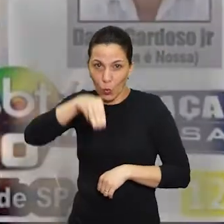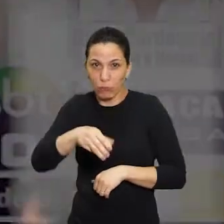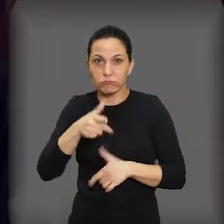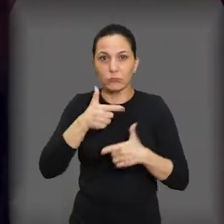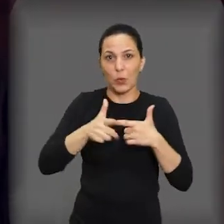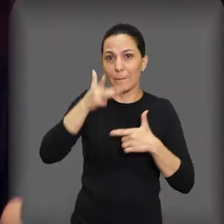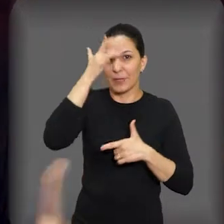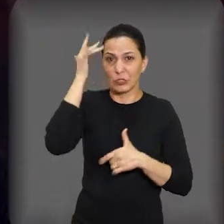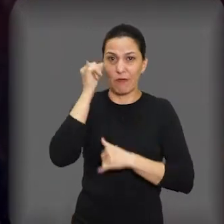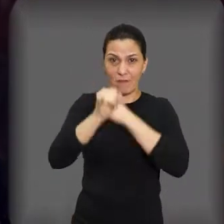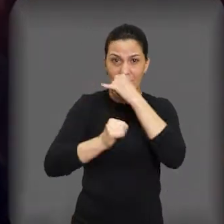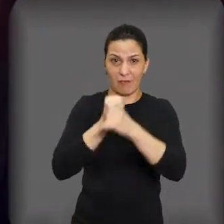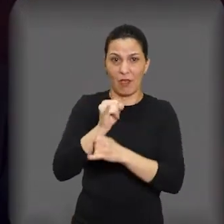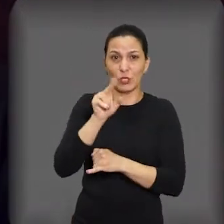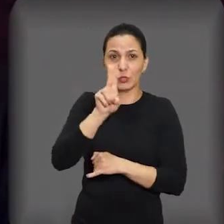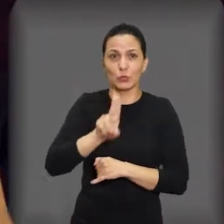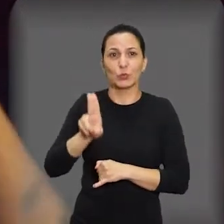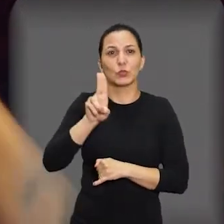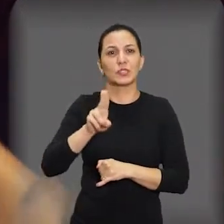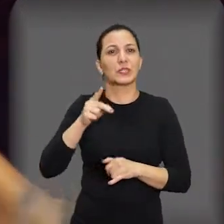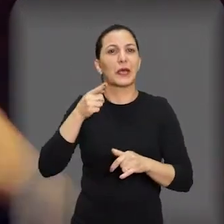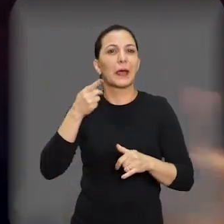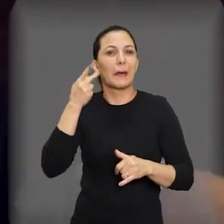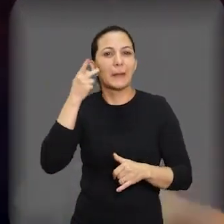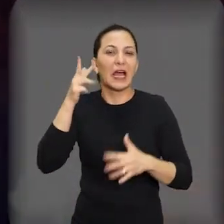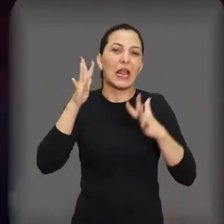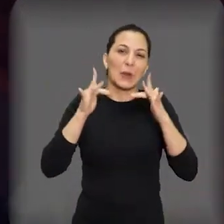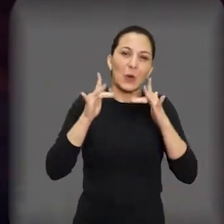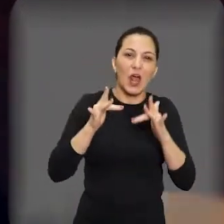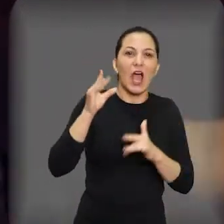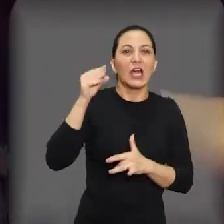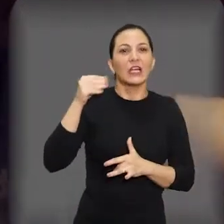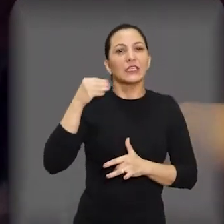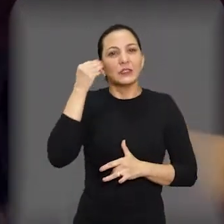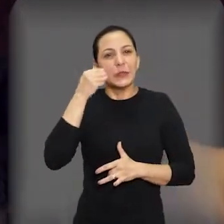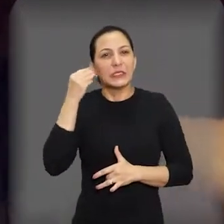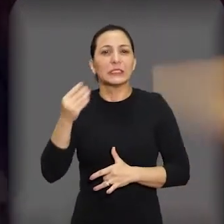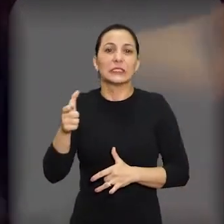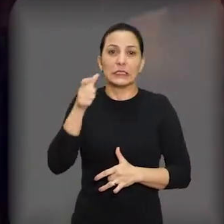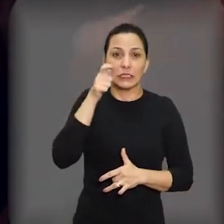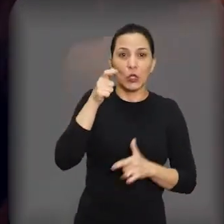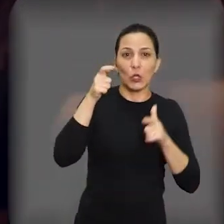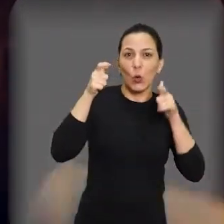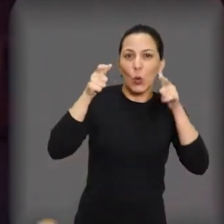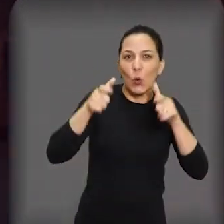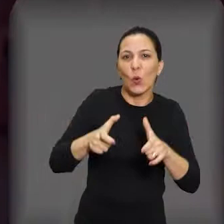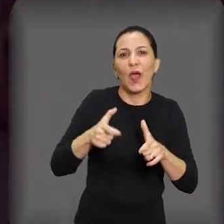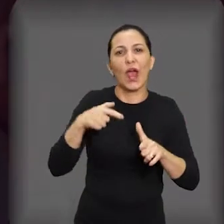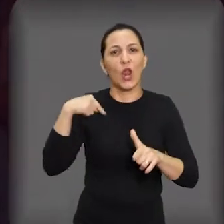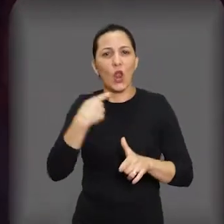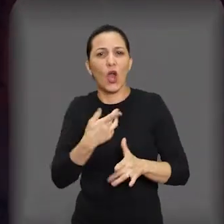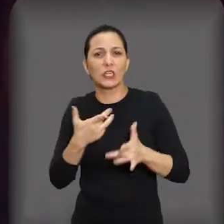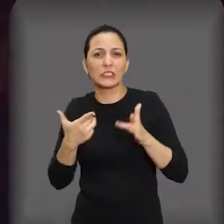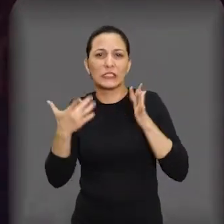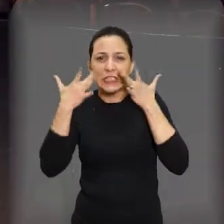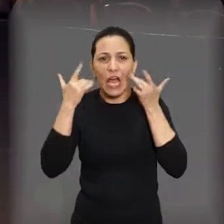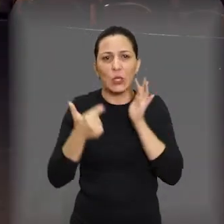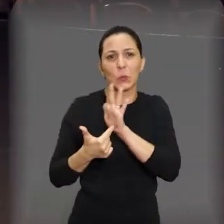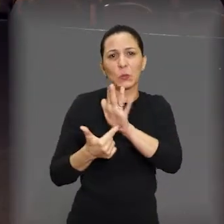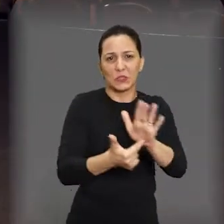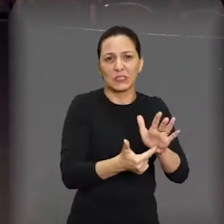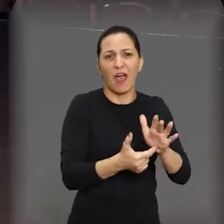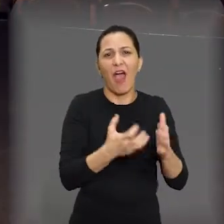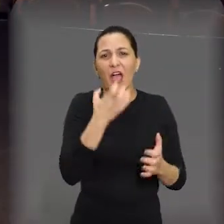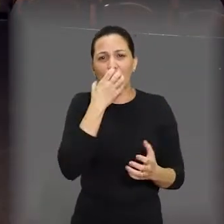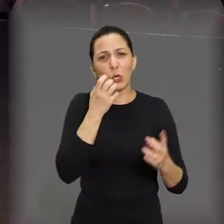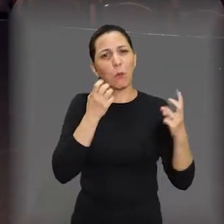cenas... A gente passava muita coisa, a gente fazia apresentação, do nada estava apresentando, entrava um cachorro lá da cidadezinha, subia no palco,